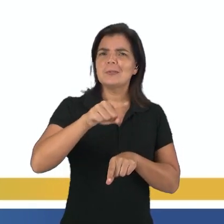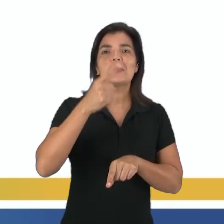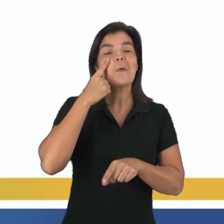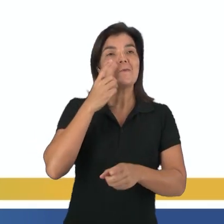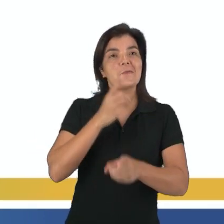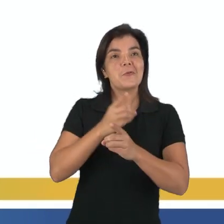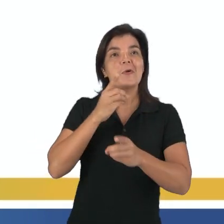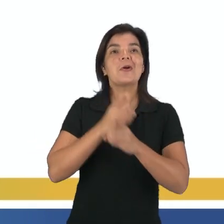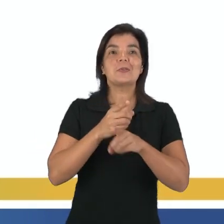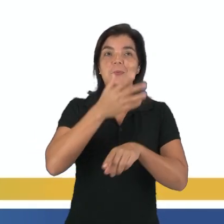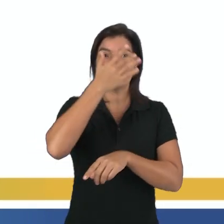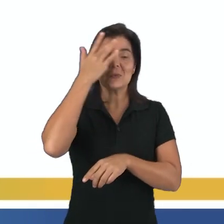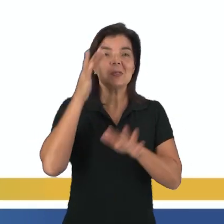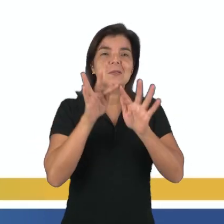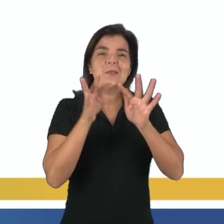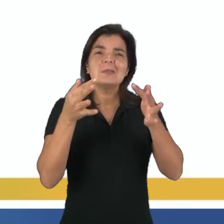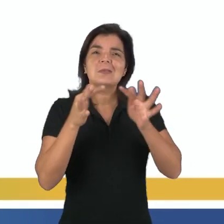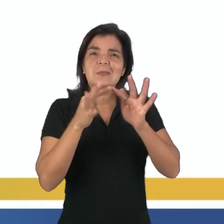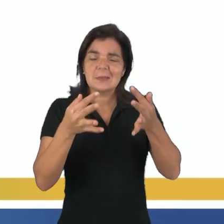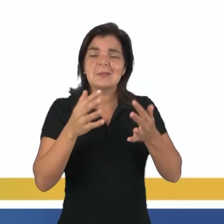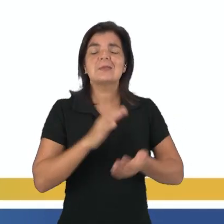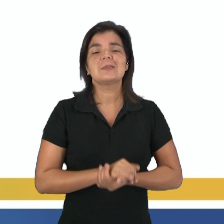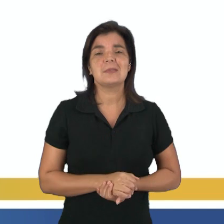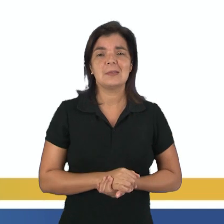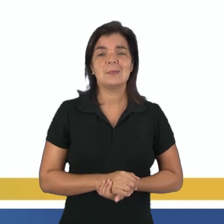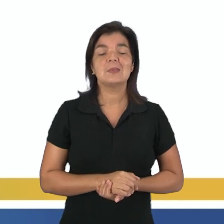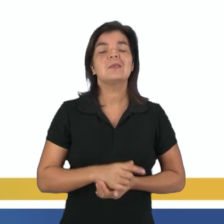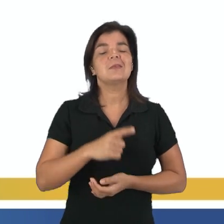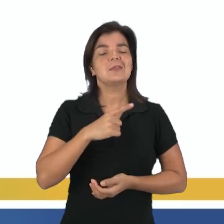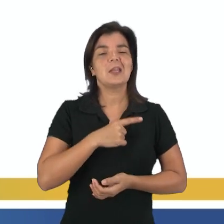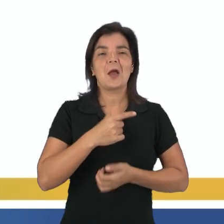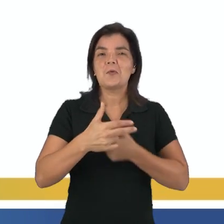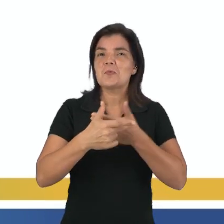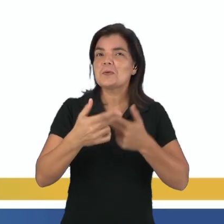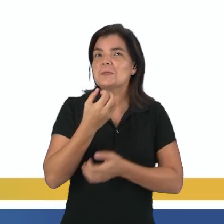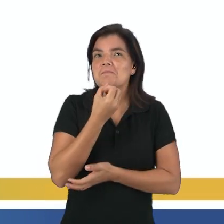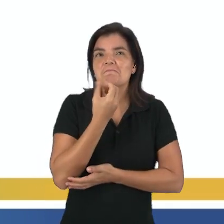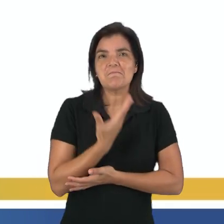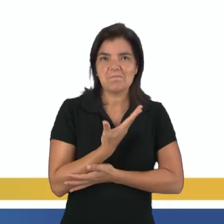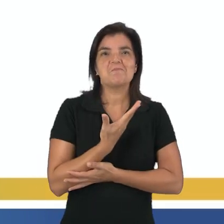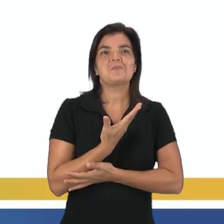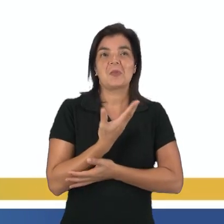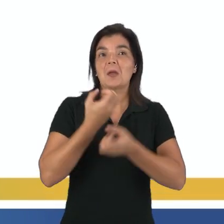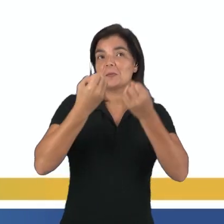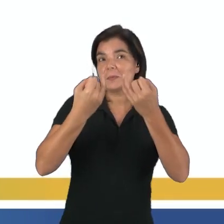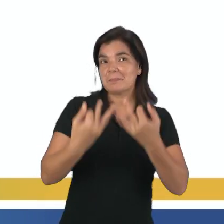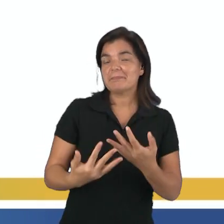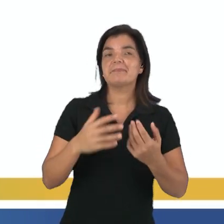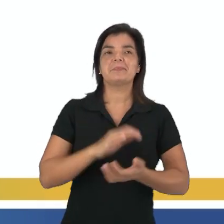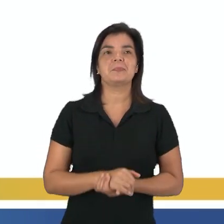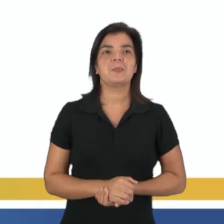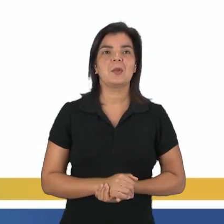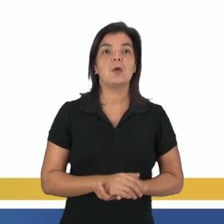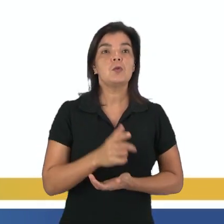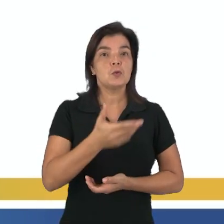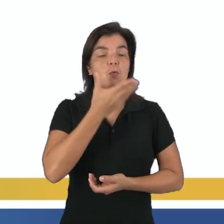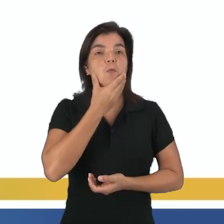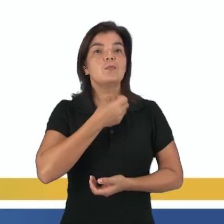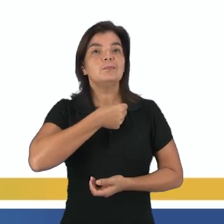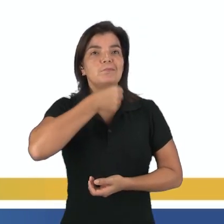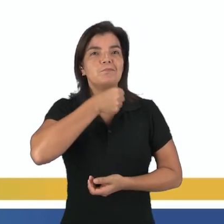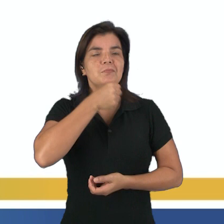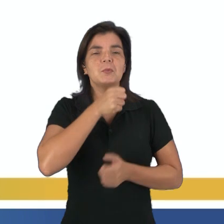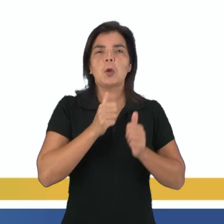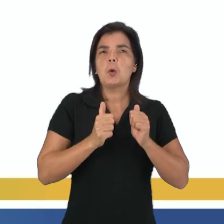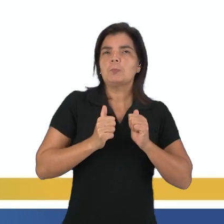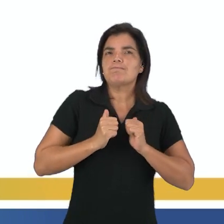vai descobrir que as pessoas mais simples têm algo surpreendente a nos contar. Quando um avô